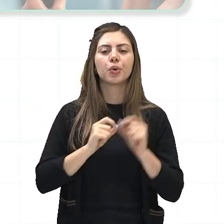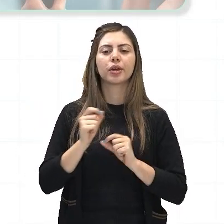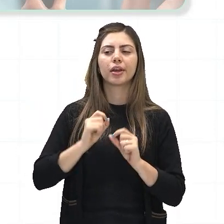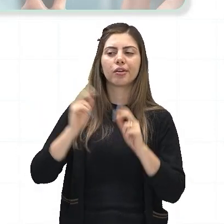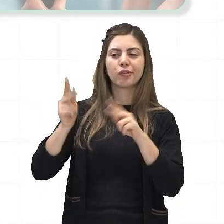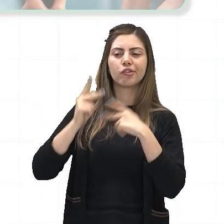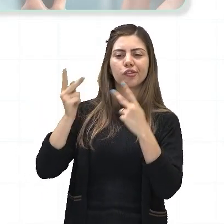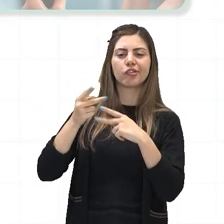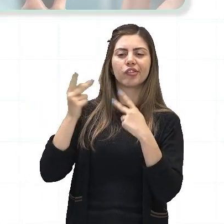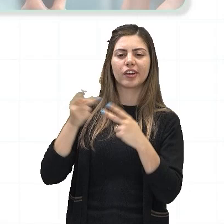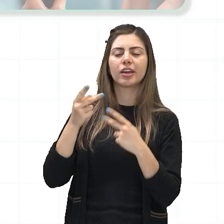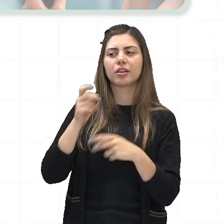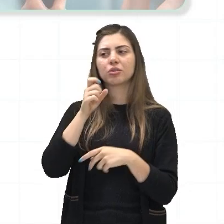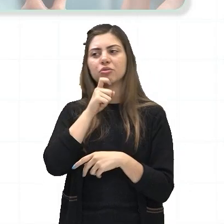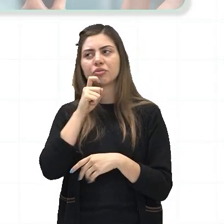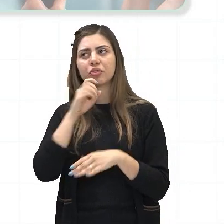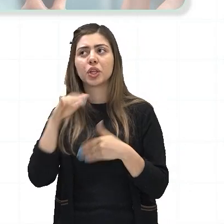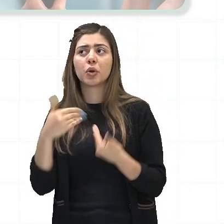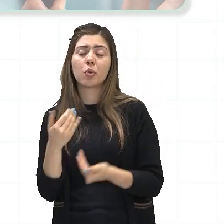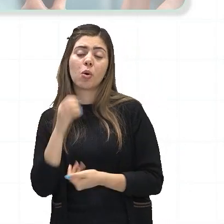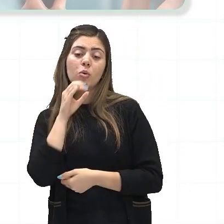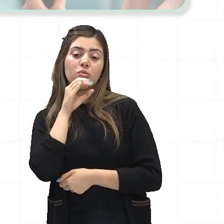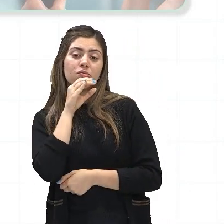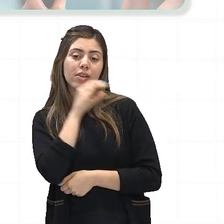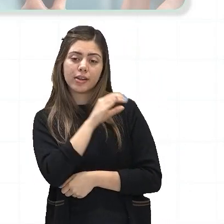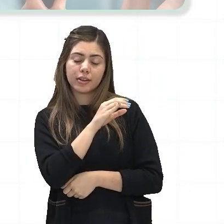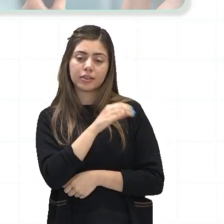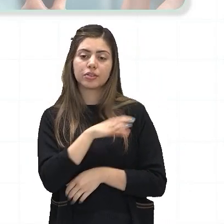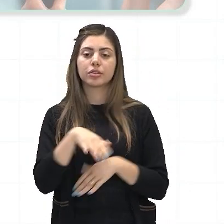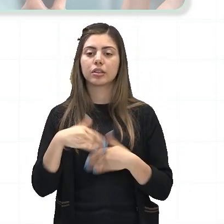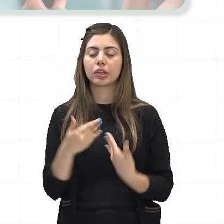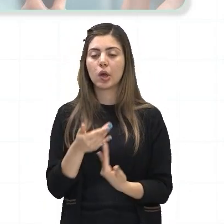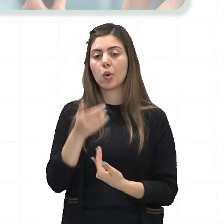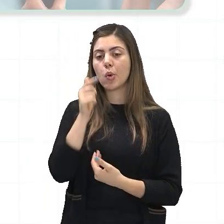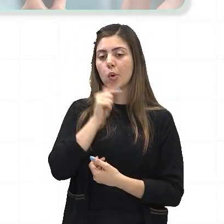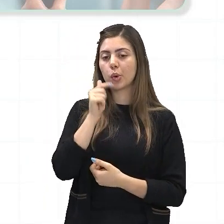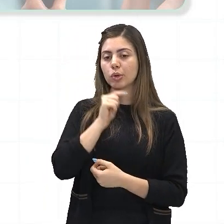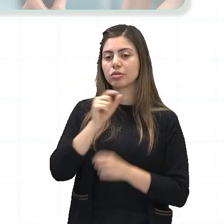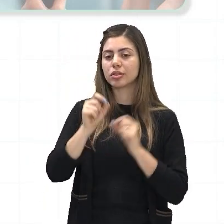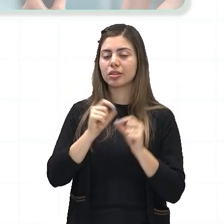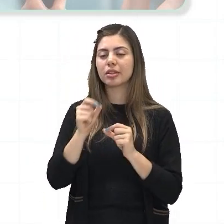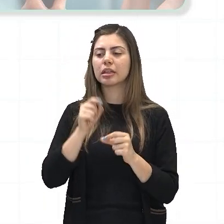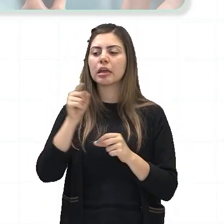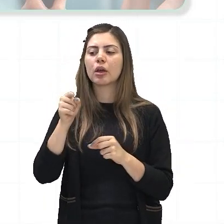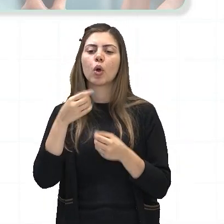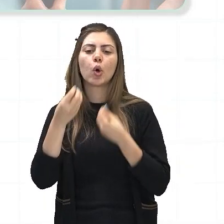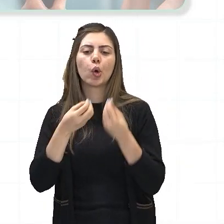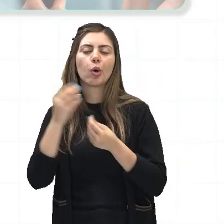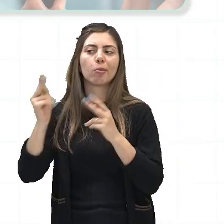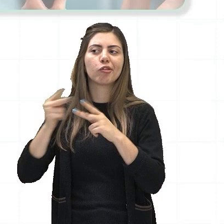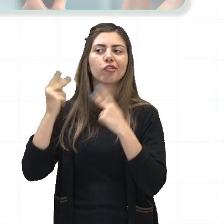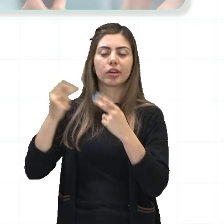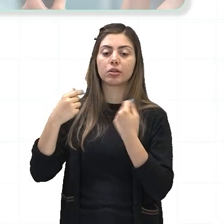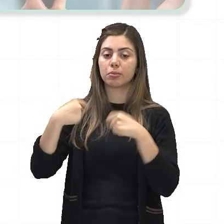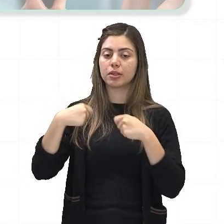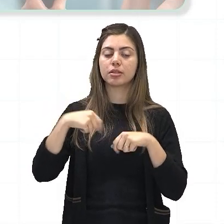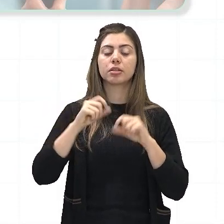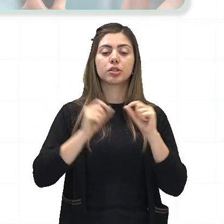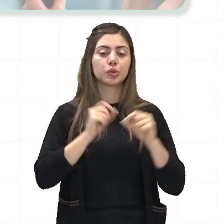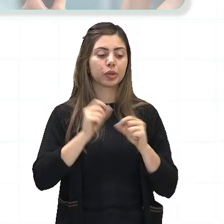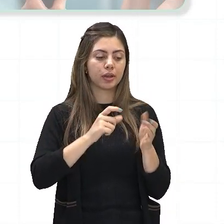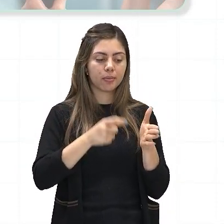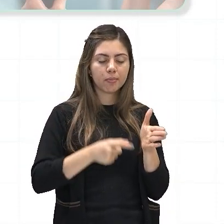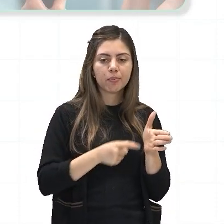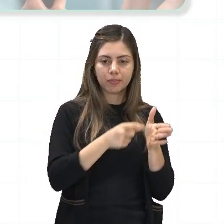né? Às vezes tem um ar frio também, mas para que ele funcione, ele possa produzir esse ar, né? Precisa conectar ali na tomada, ele vai transformar a